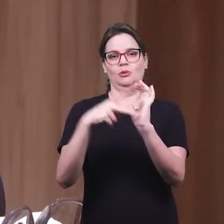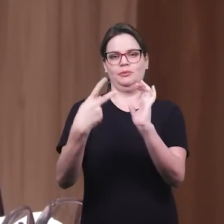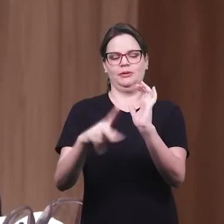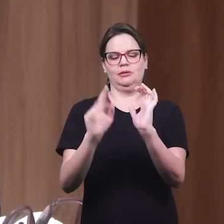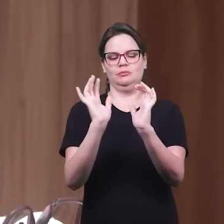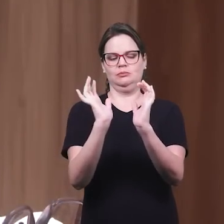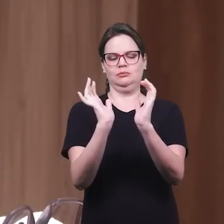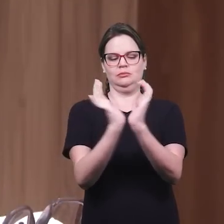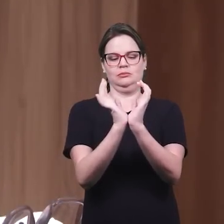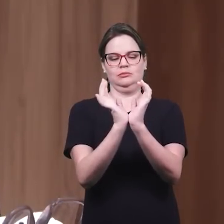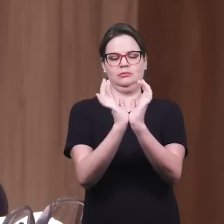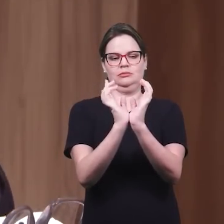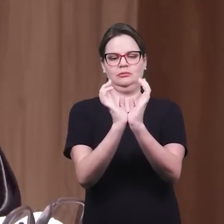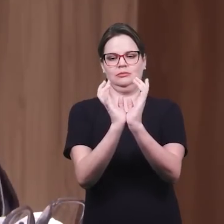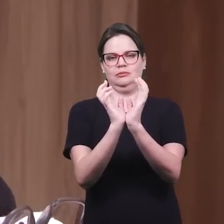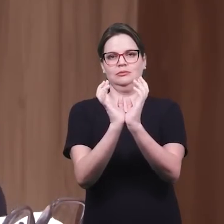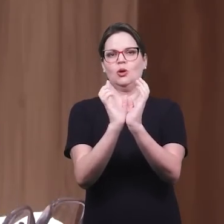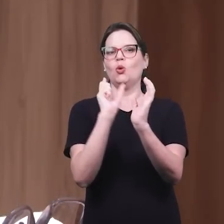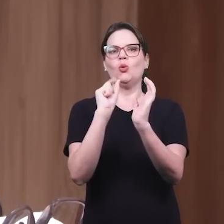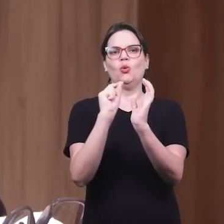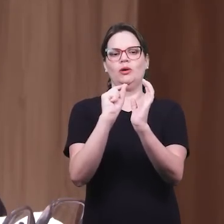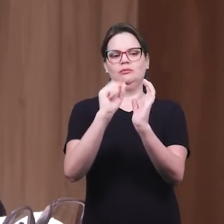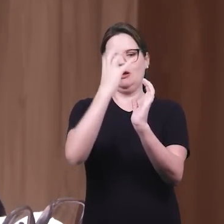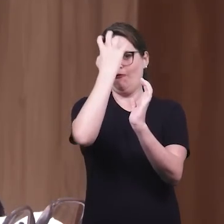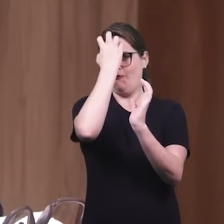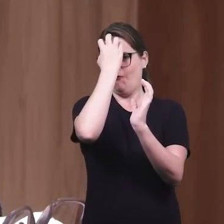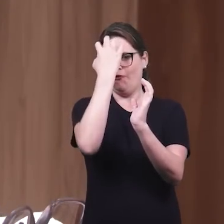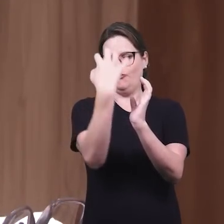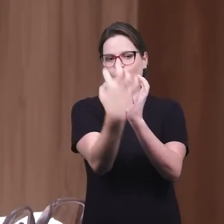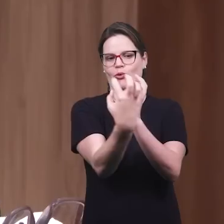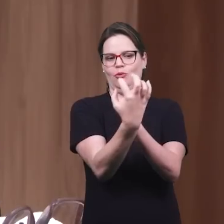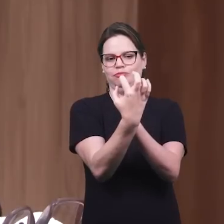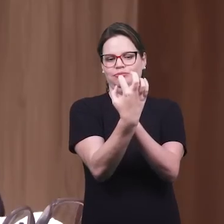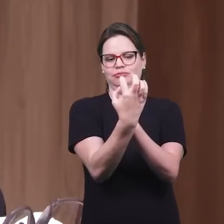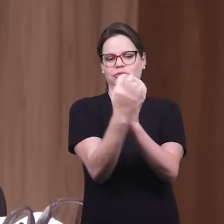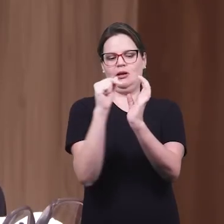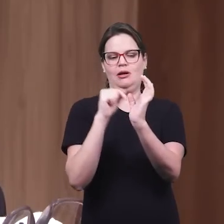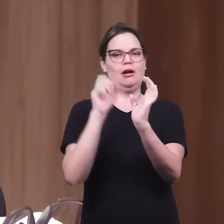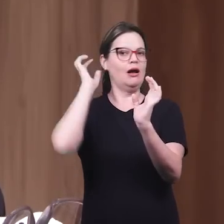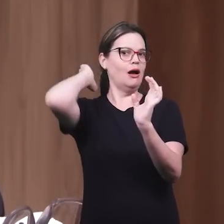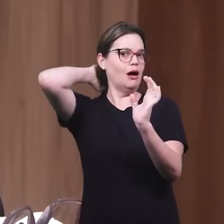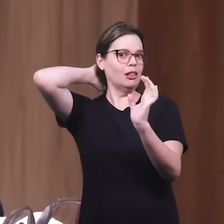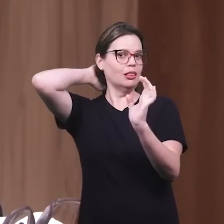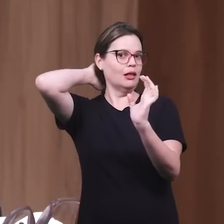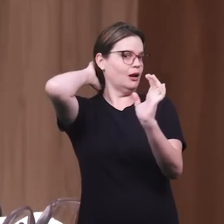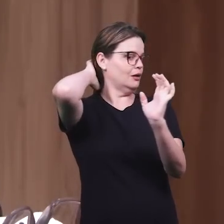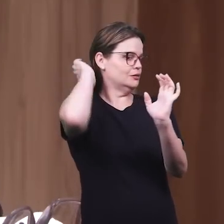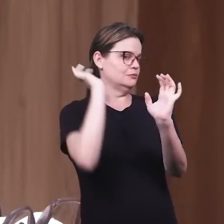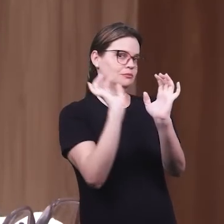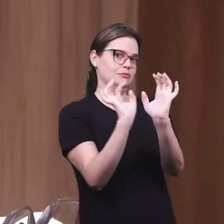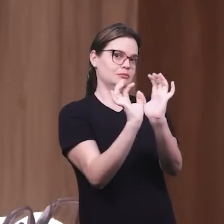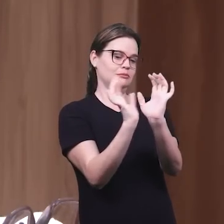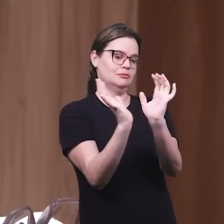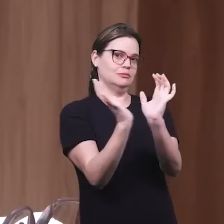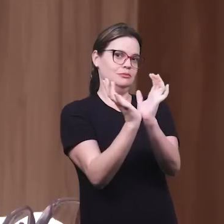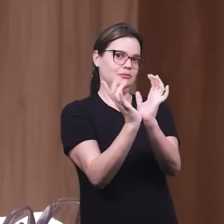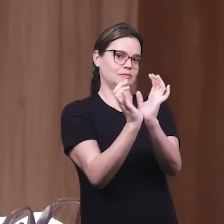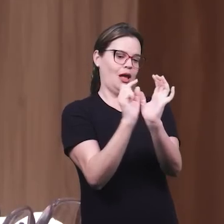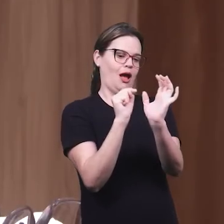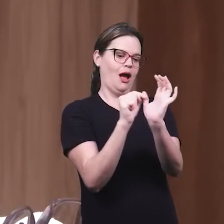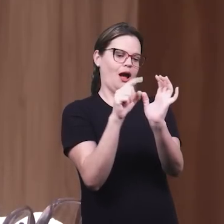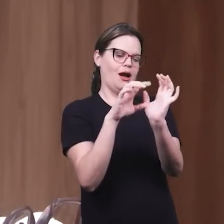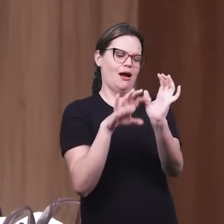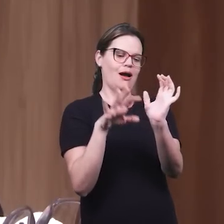em que a memória ela é formada, que é a região da área tegmental ventral